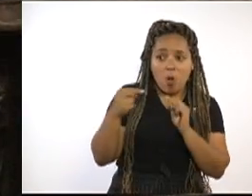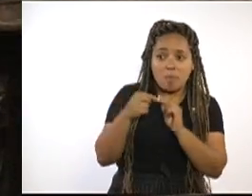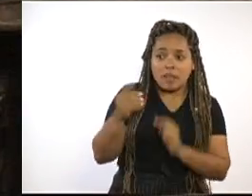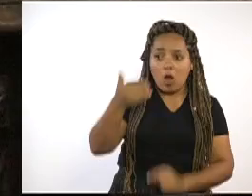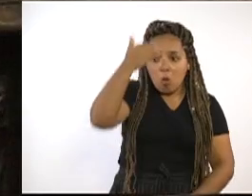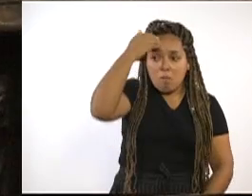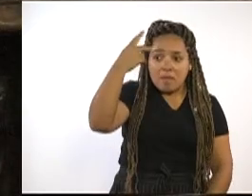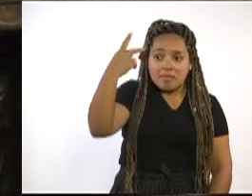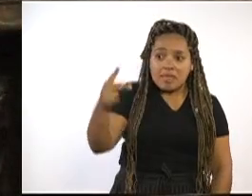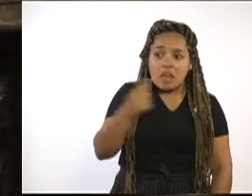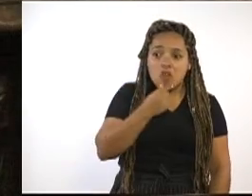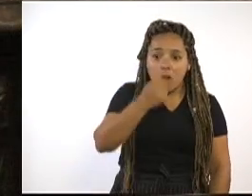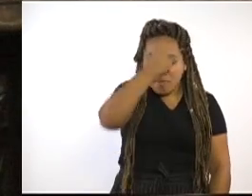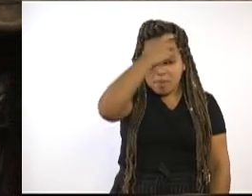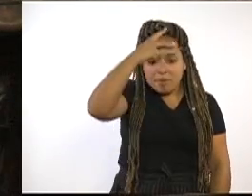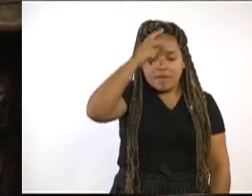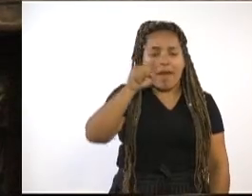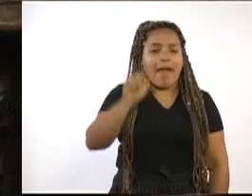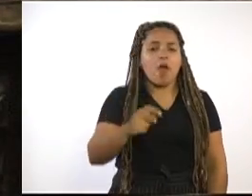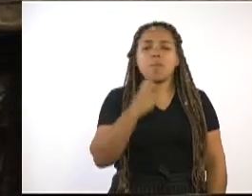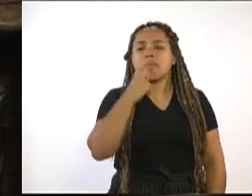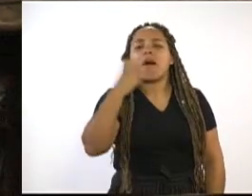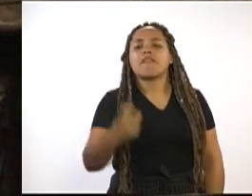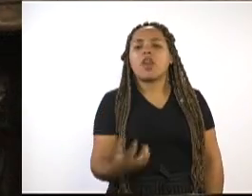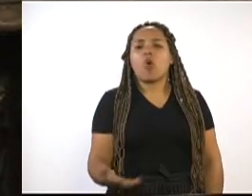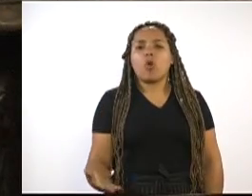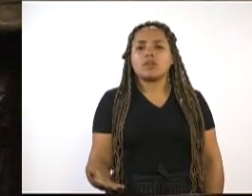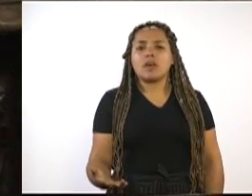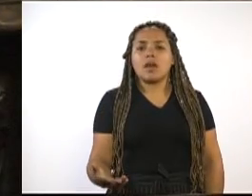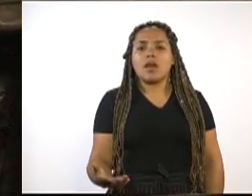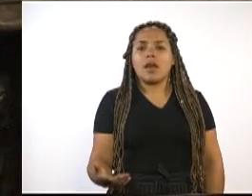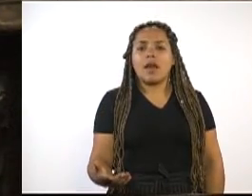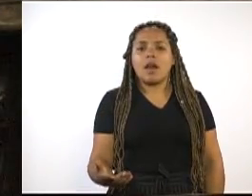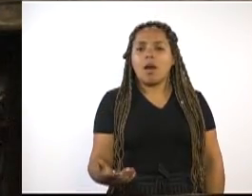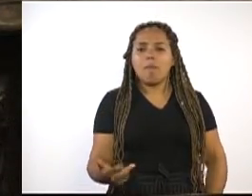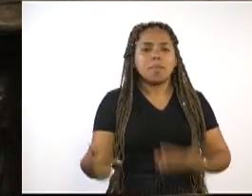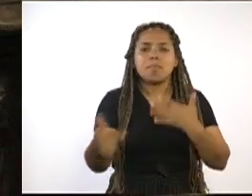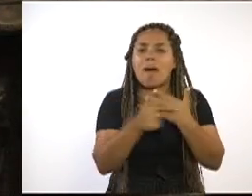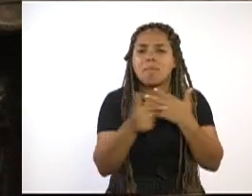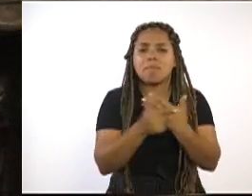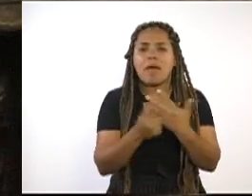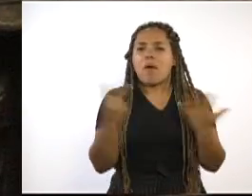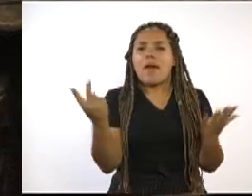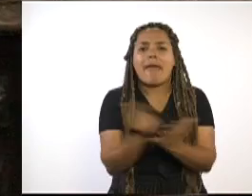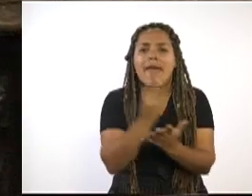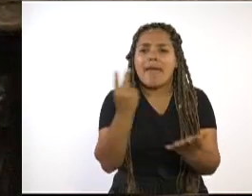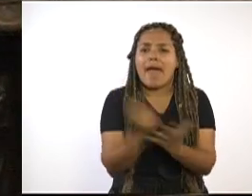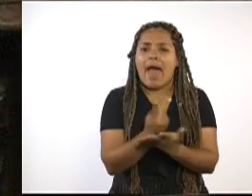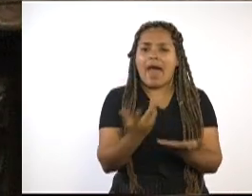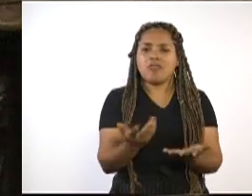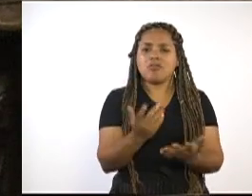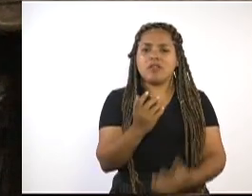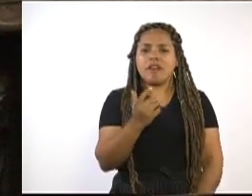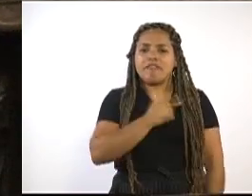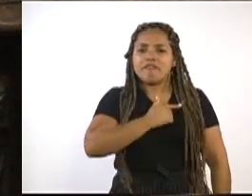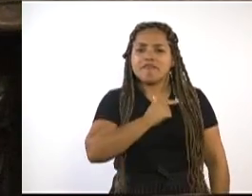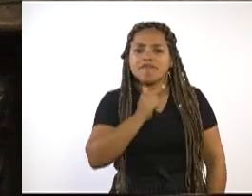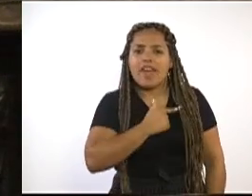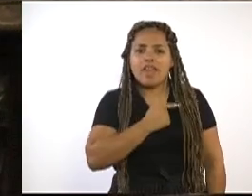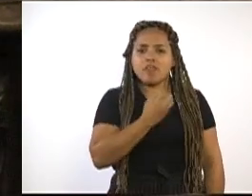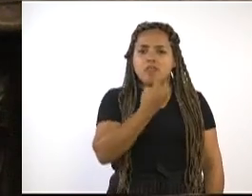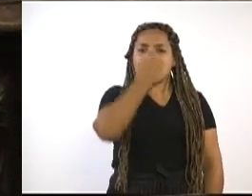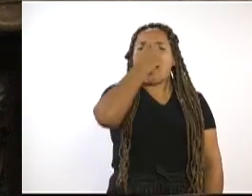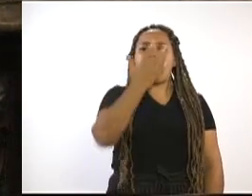vergonha o que vem acontecendo e um papelão ridículo e de palhaço que a imprensa e certos